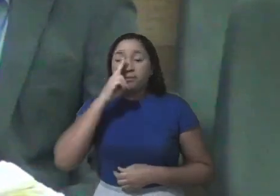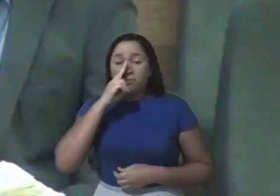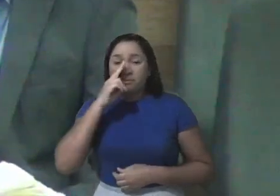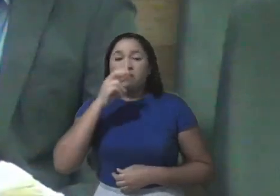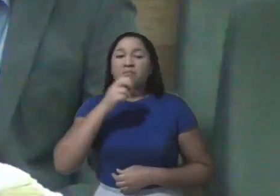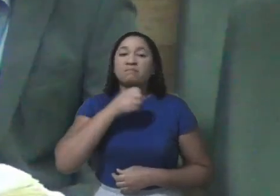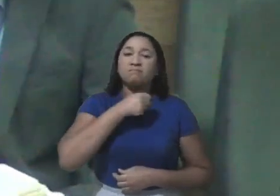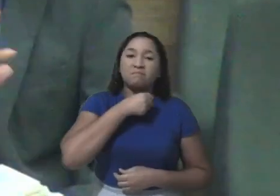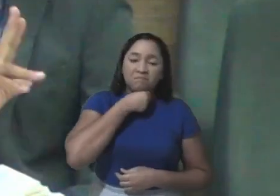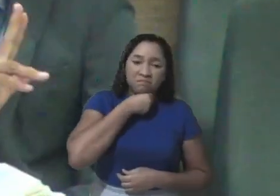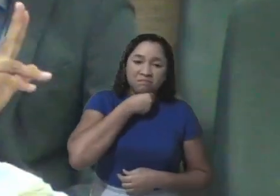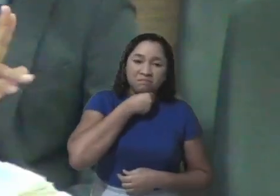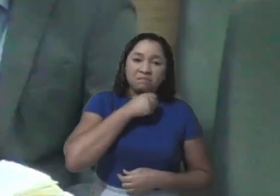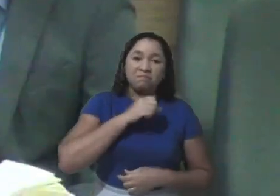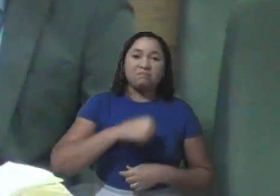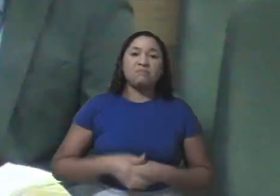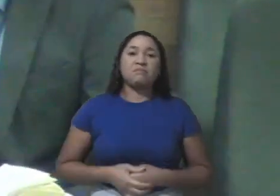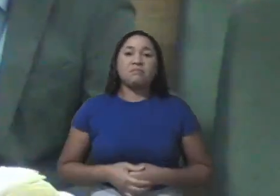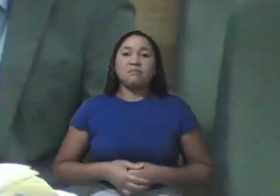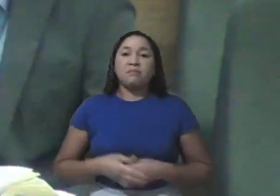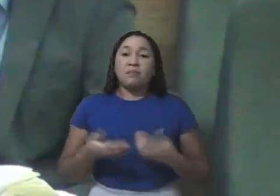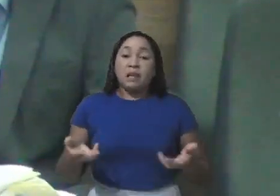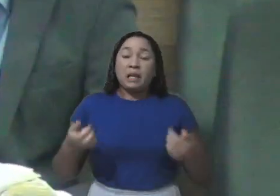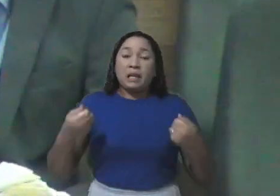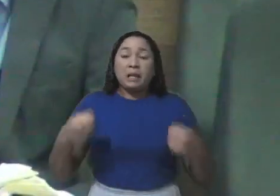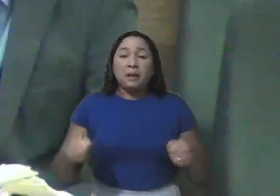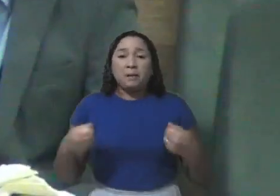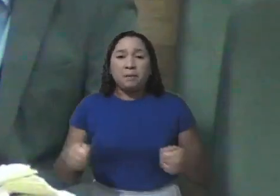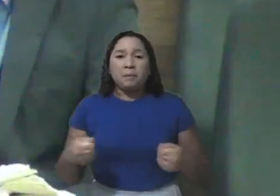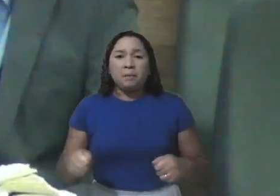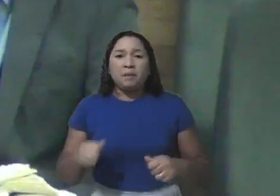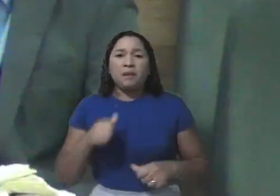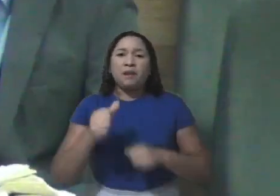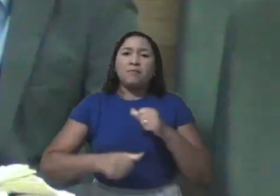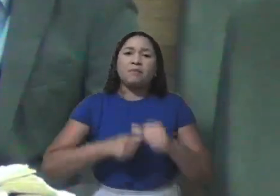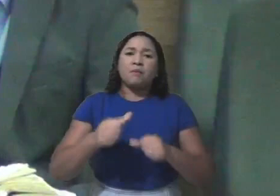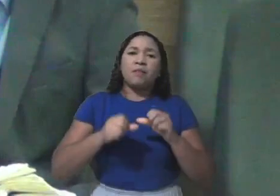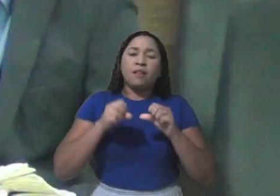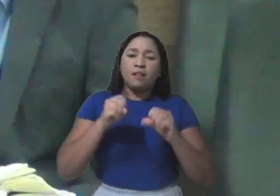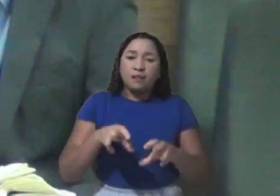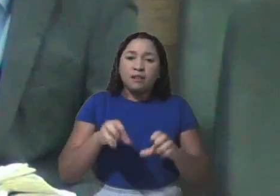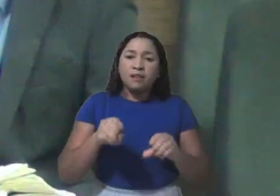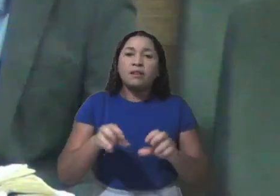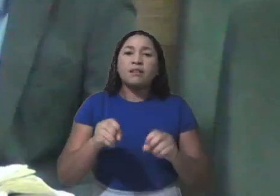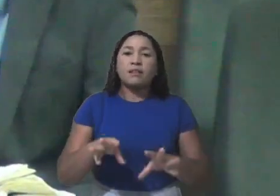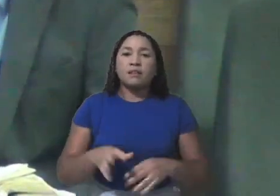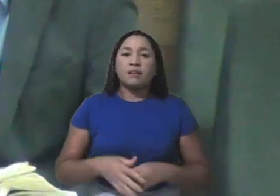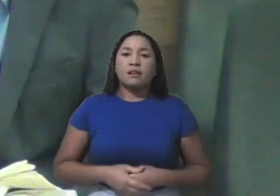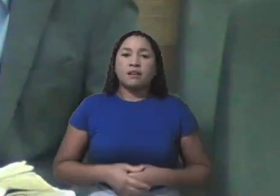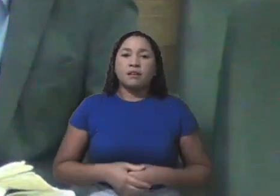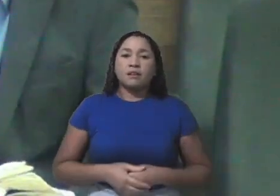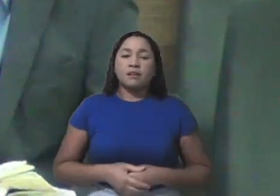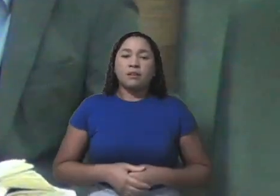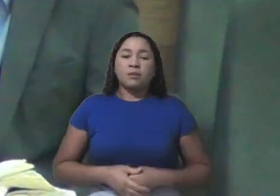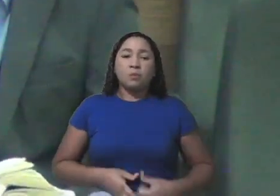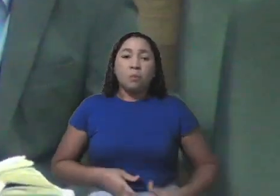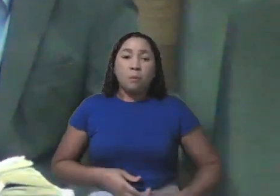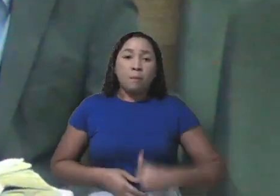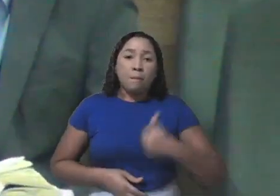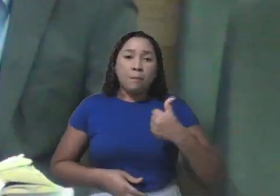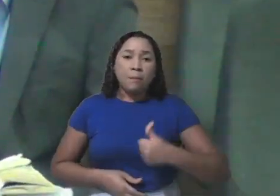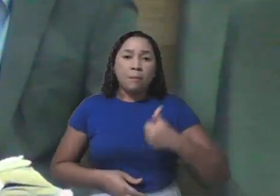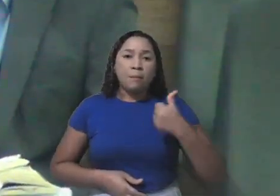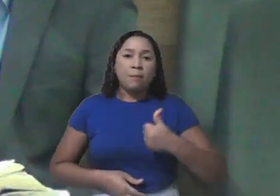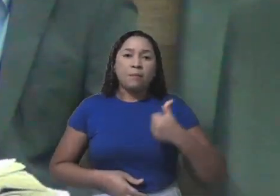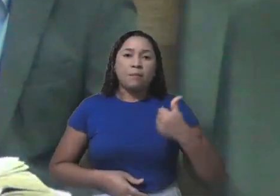Ainda necessitais de que se vos torne a ensinar quais sejam os primeiros